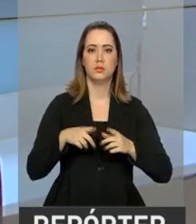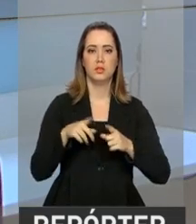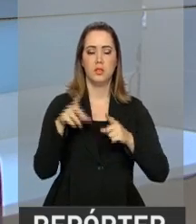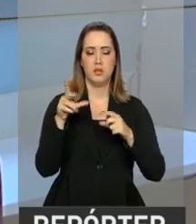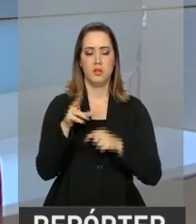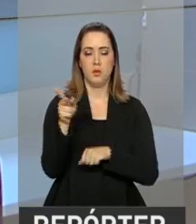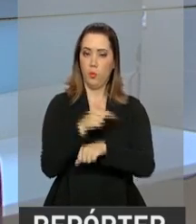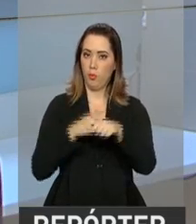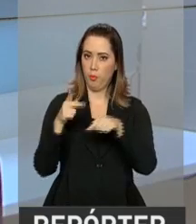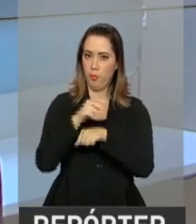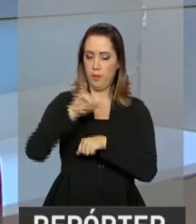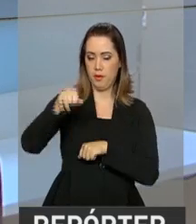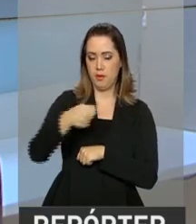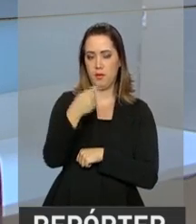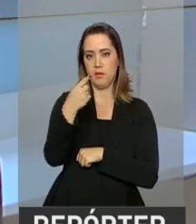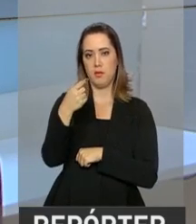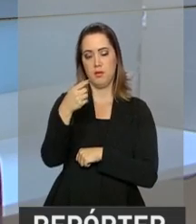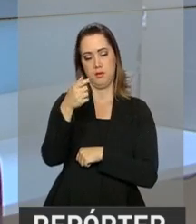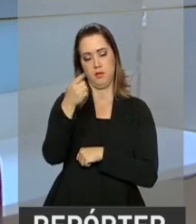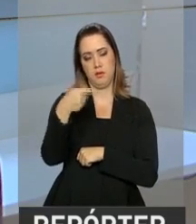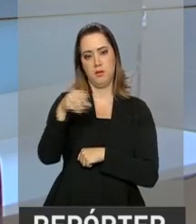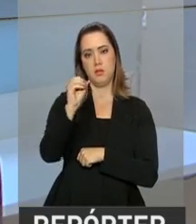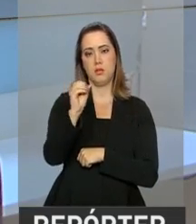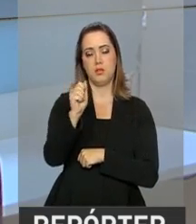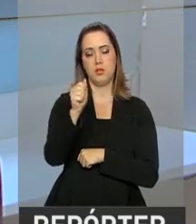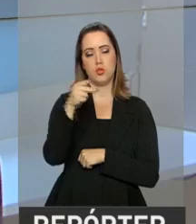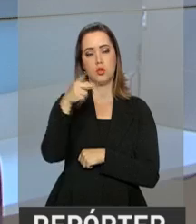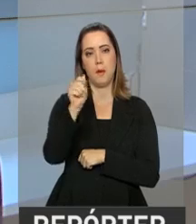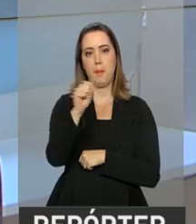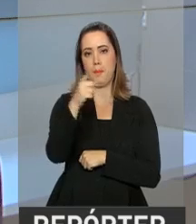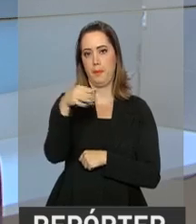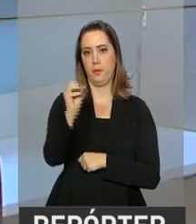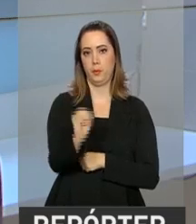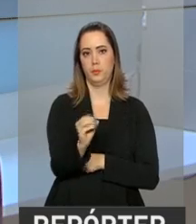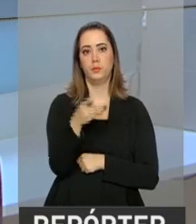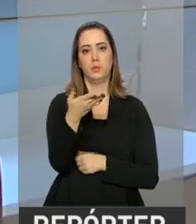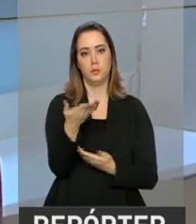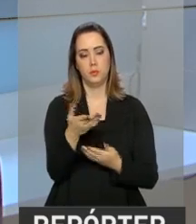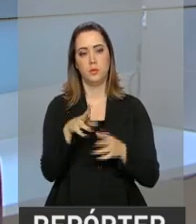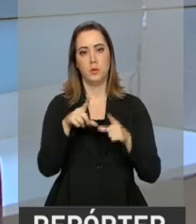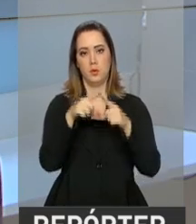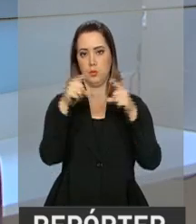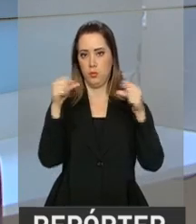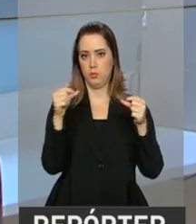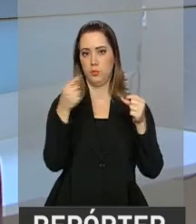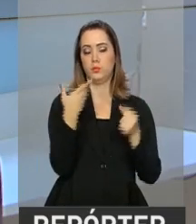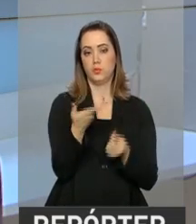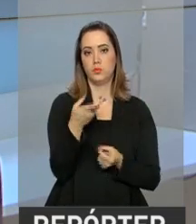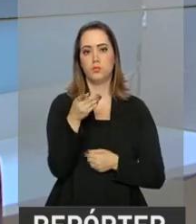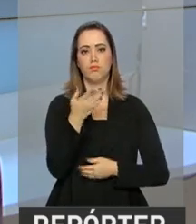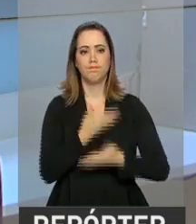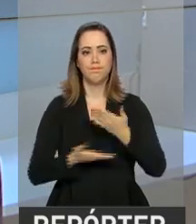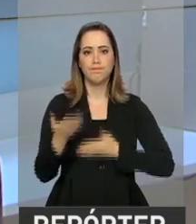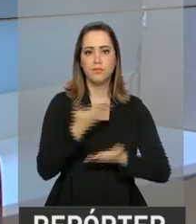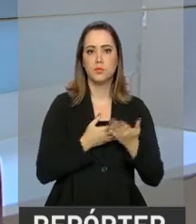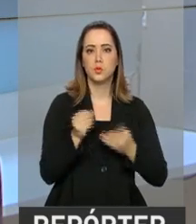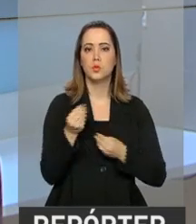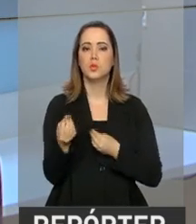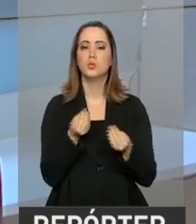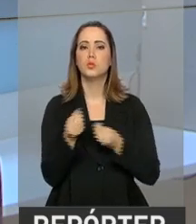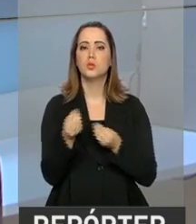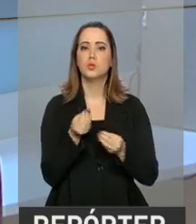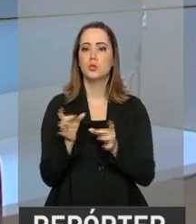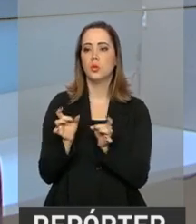reunião o ministro blairo magio da agricultura pecuária e Abastecimento e o embaixador do no Brasil discutiram questões como a